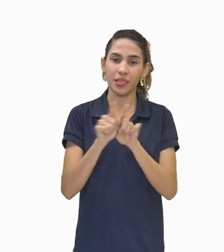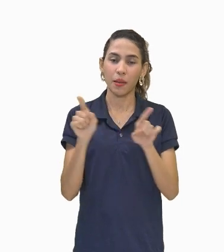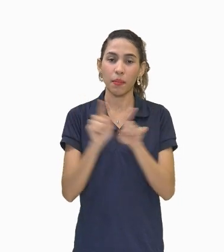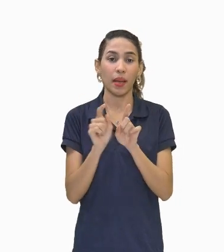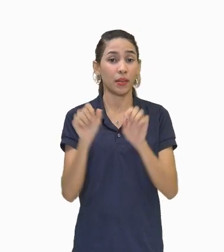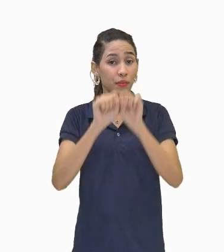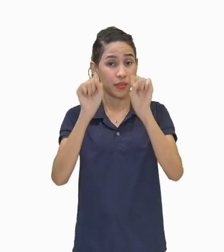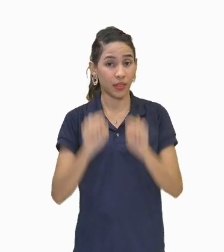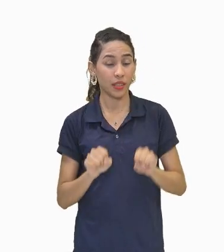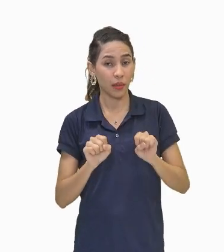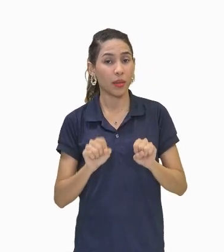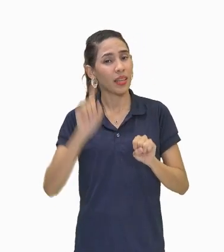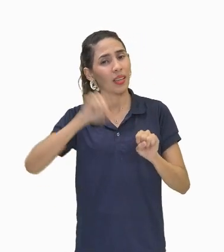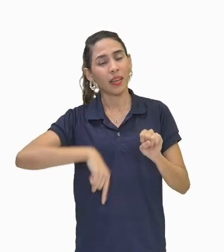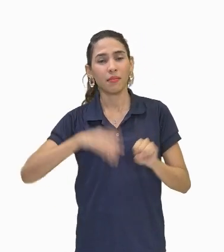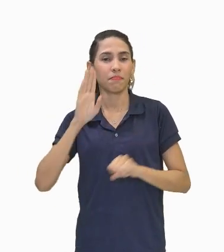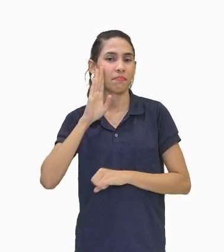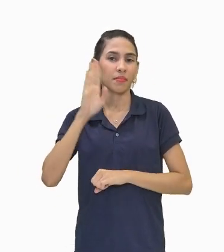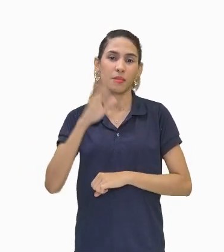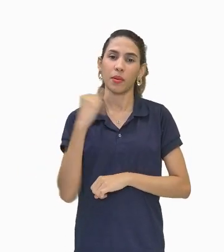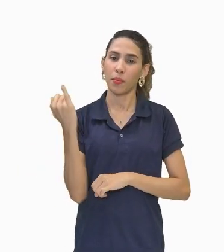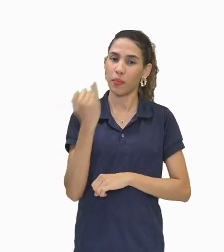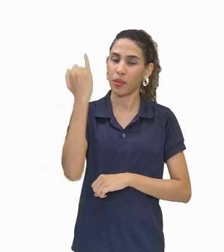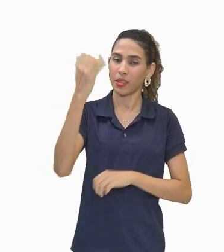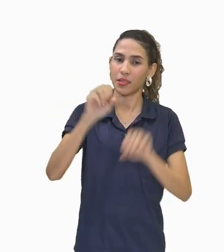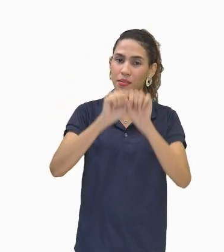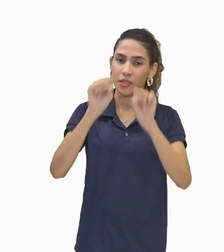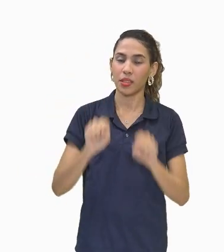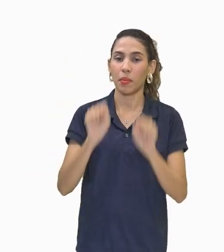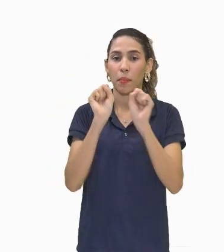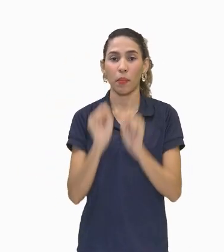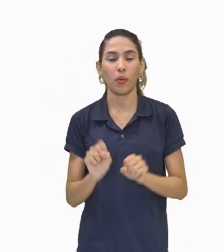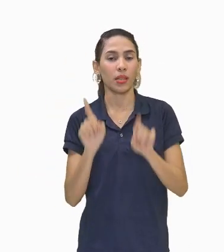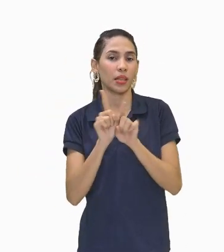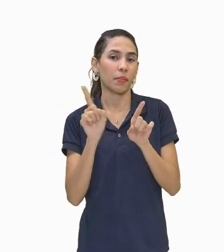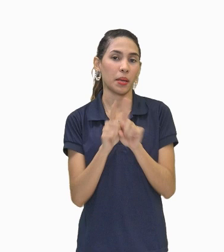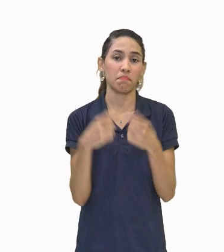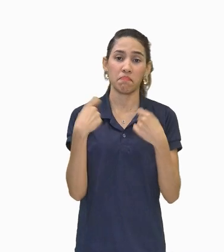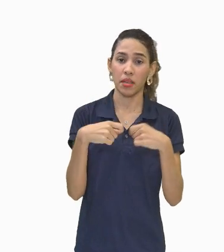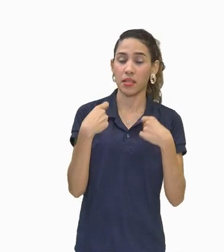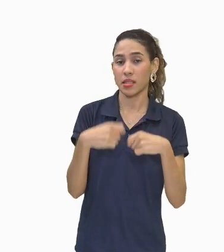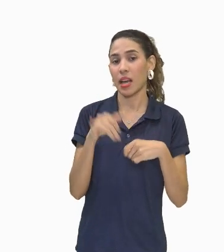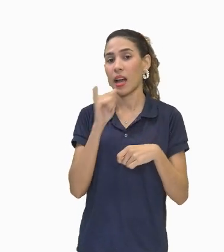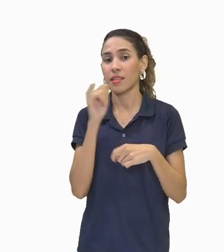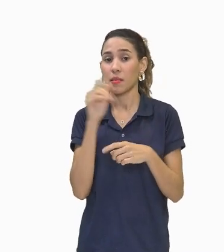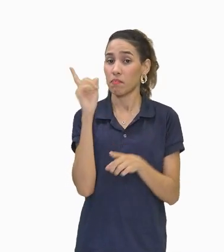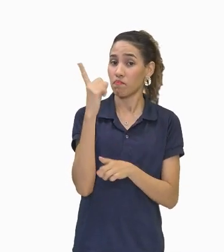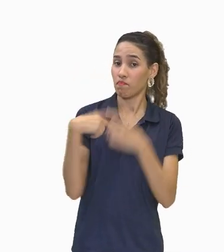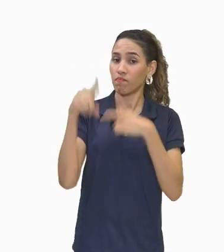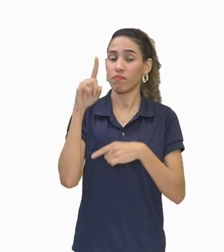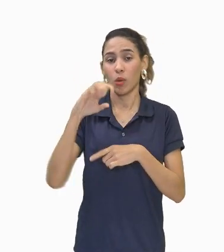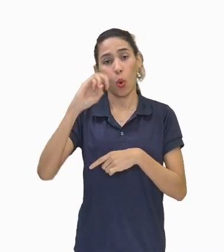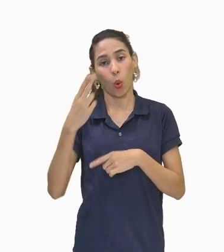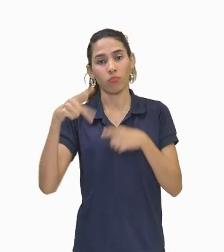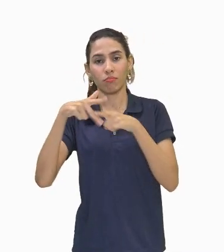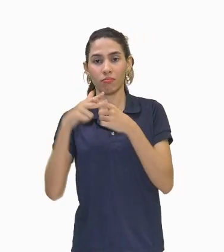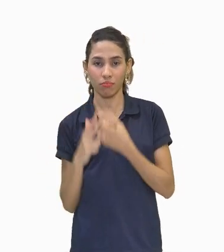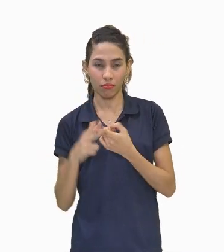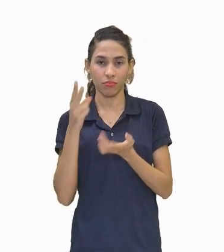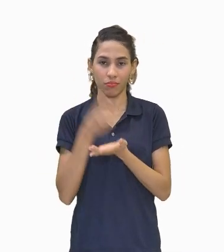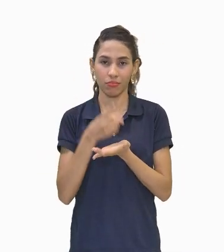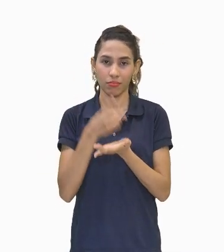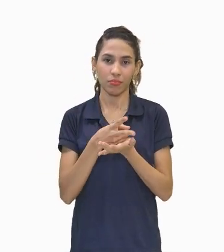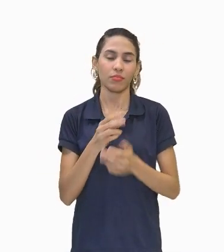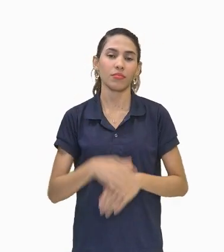de upgrades ou manutenção regular. E a quarta é a redução de